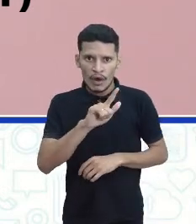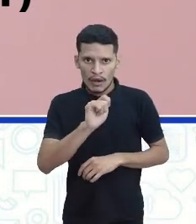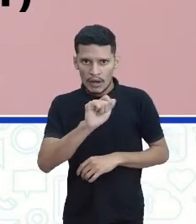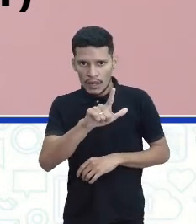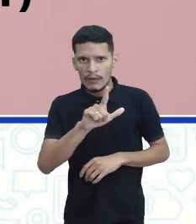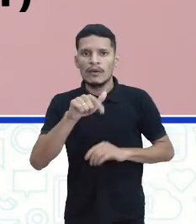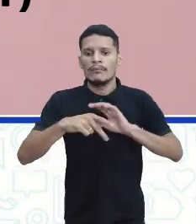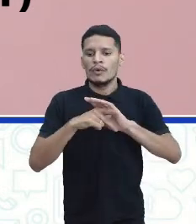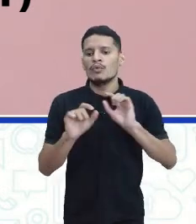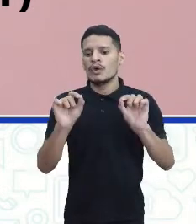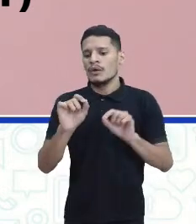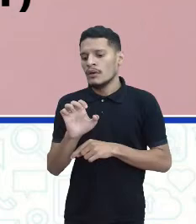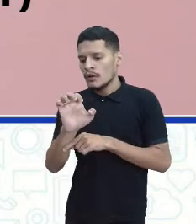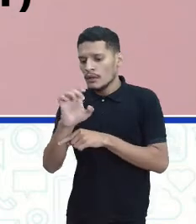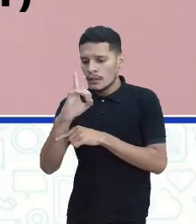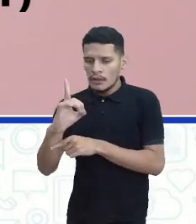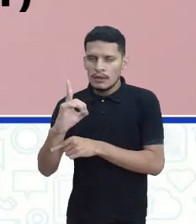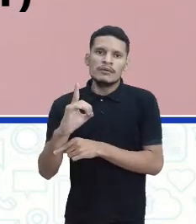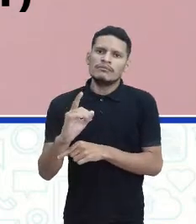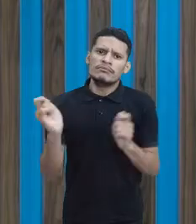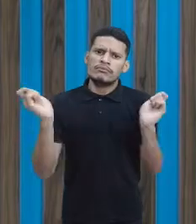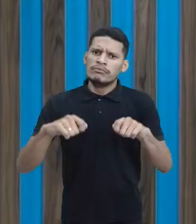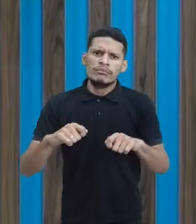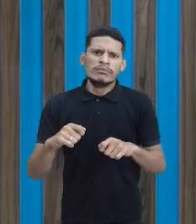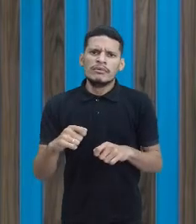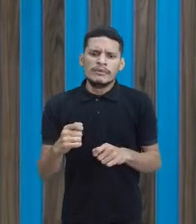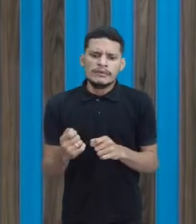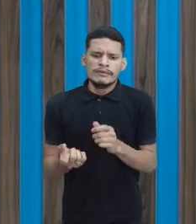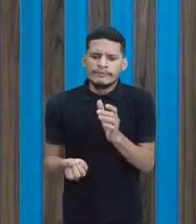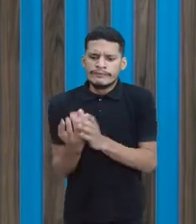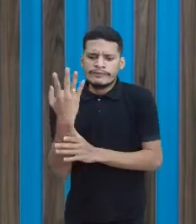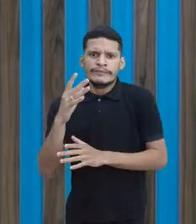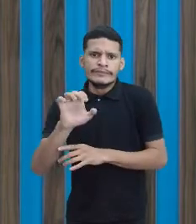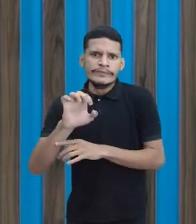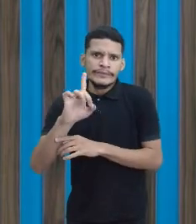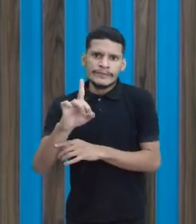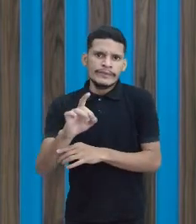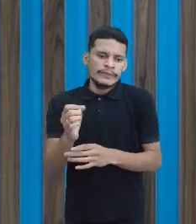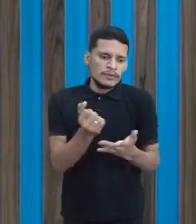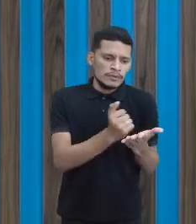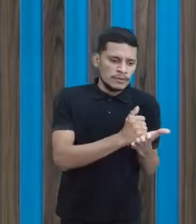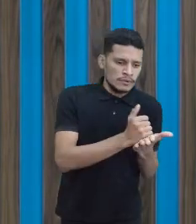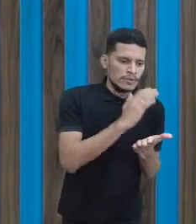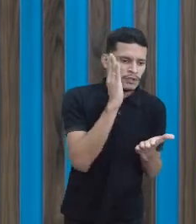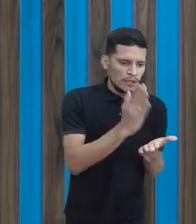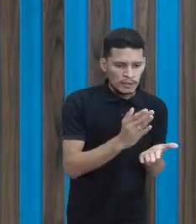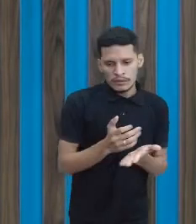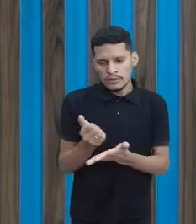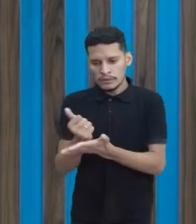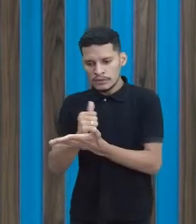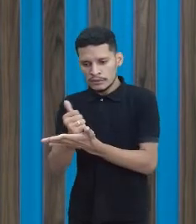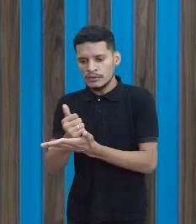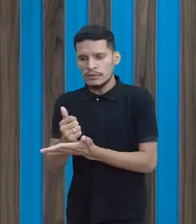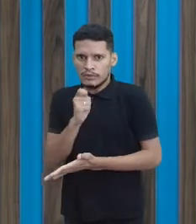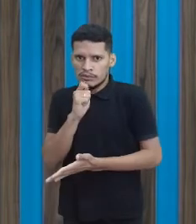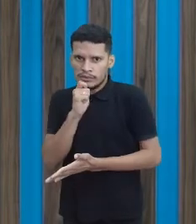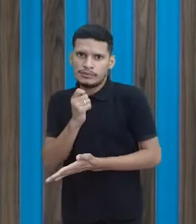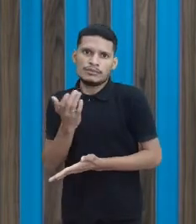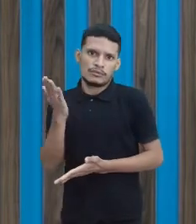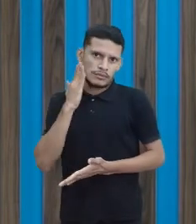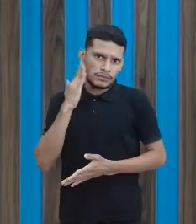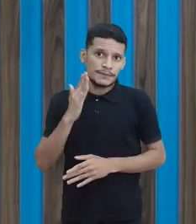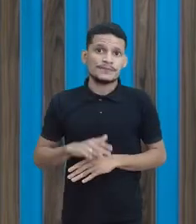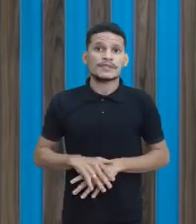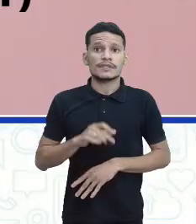play. Bota o ED no final, tá resolvido. Joga, jogou. Mas se terminar em consoante antes desse Y, o que é que a